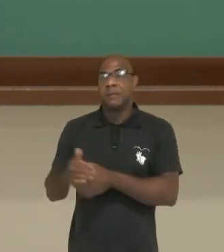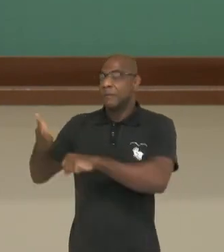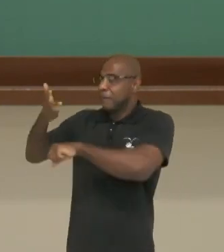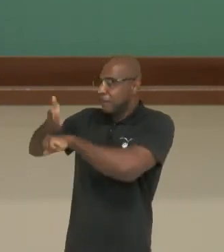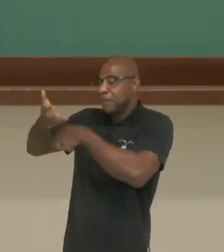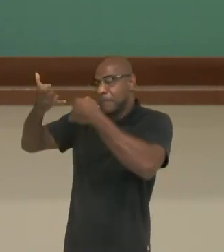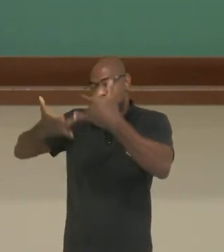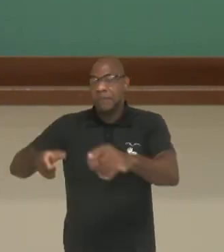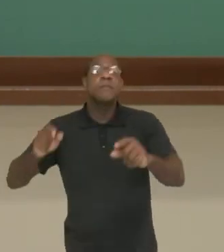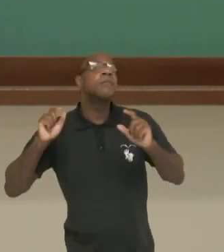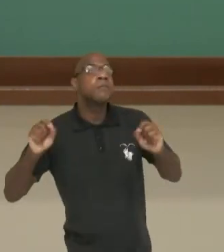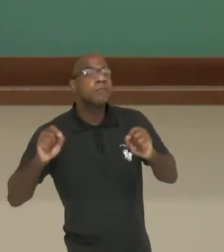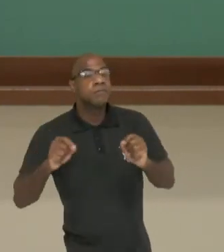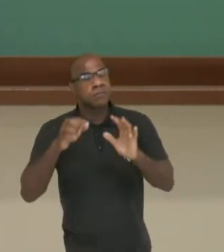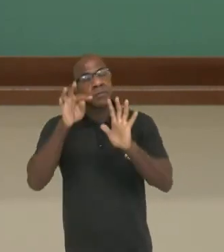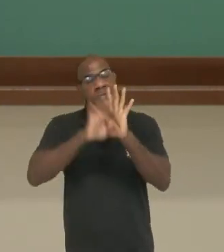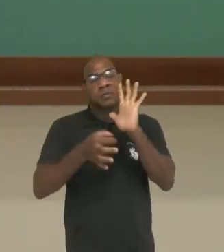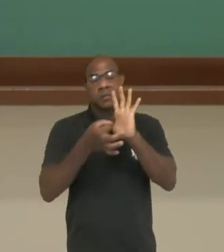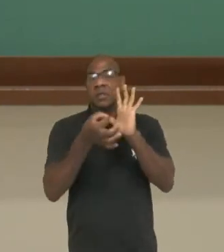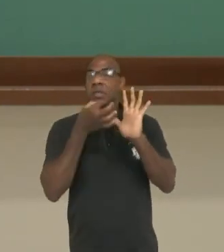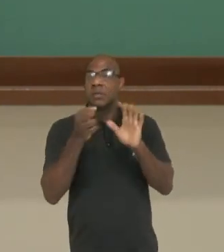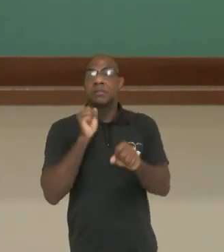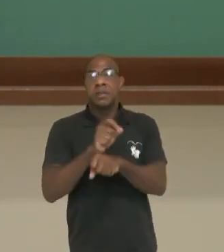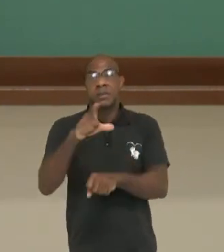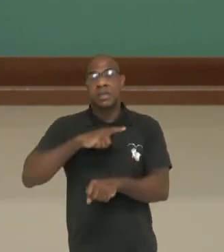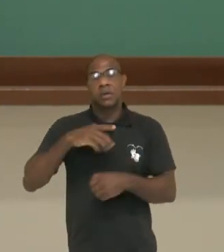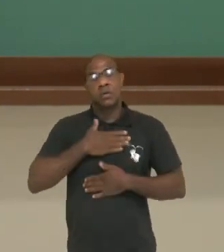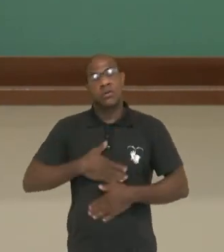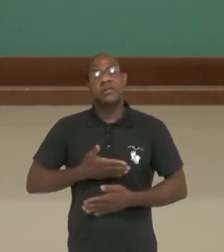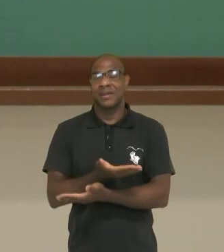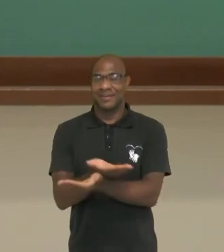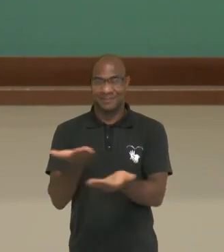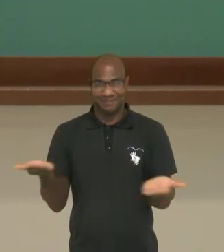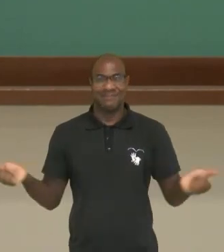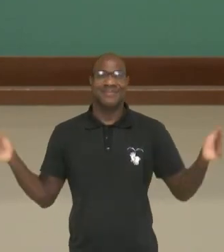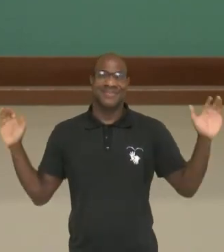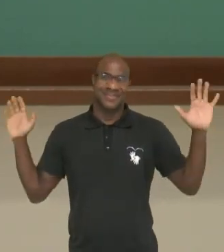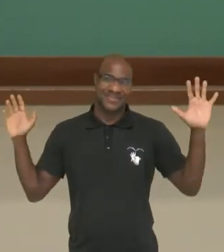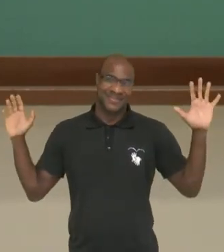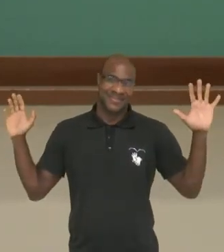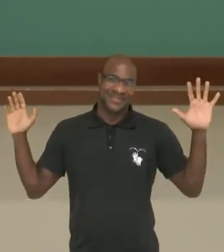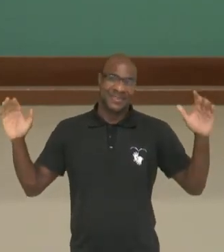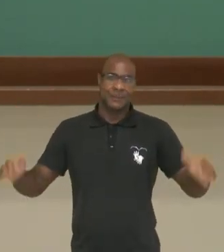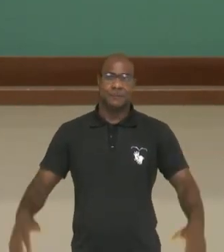nesse vídeo nós falamos sobre artigo de opinião, espero que vocês tenham gostado e até breve.